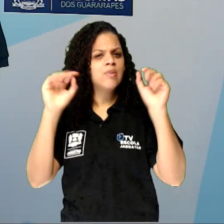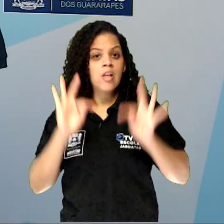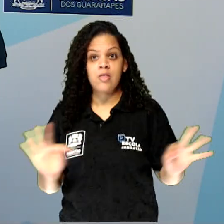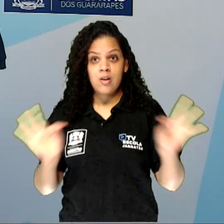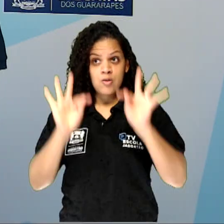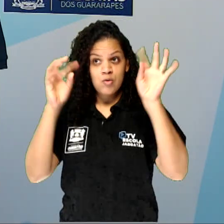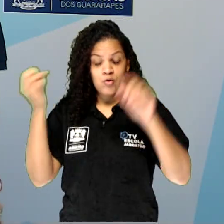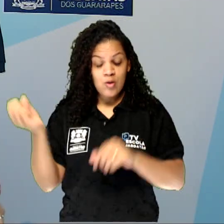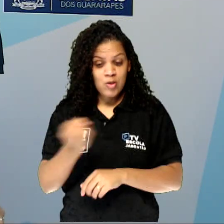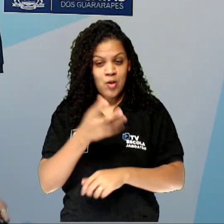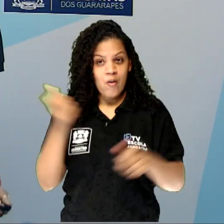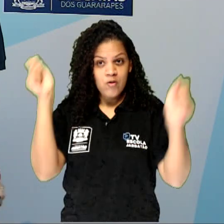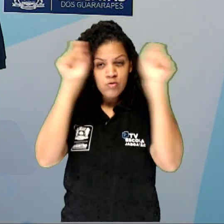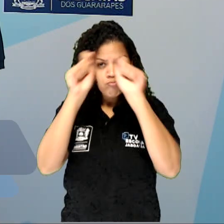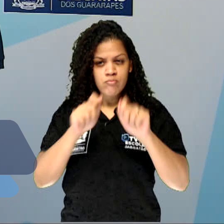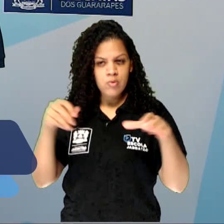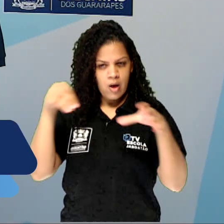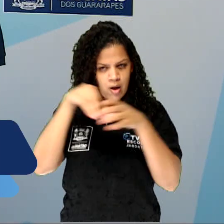na arte. Vamos lá?